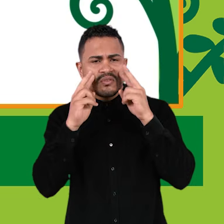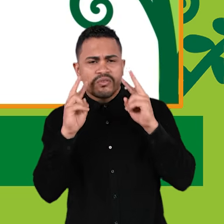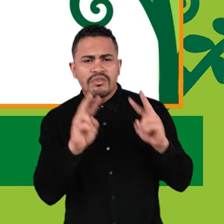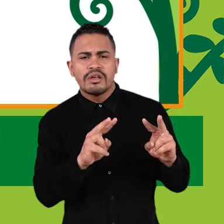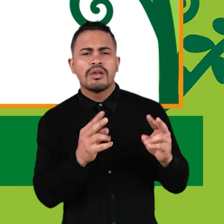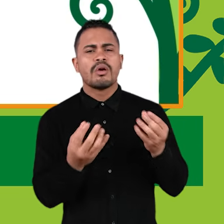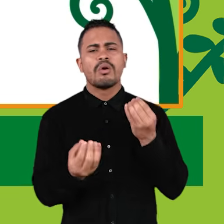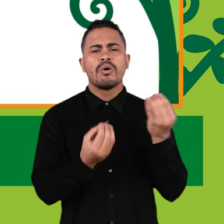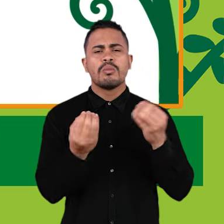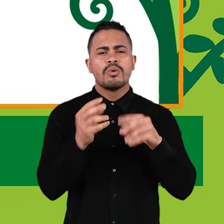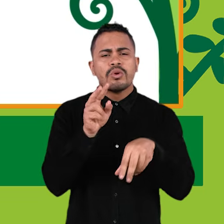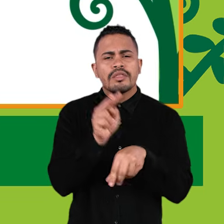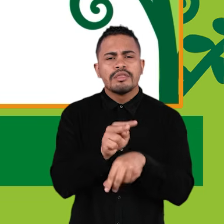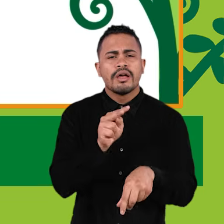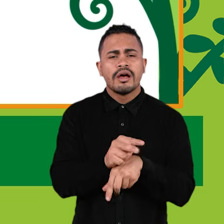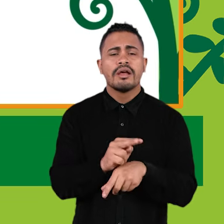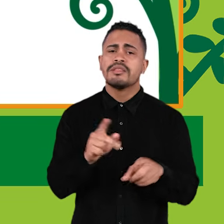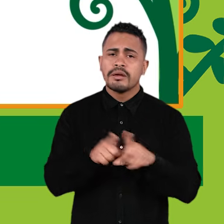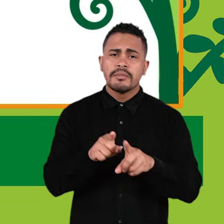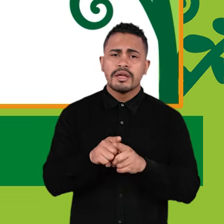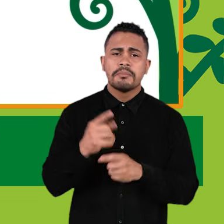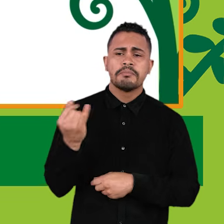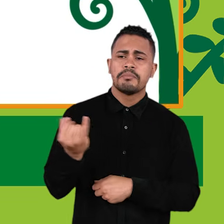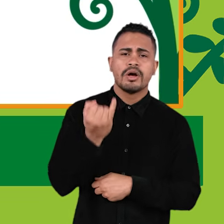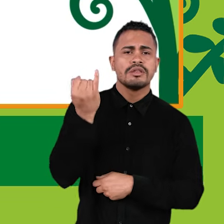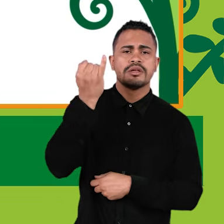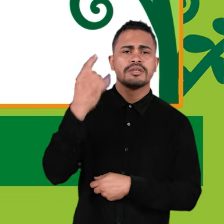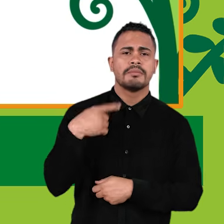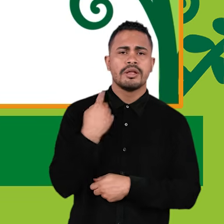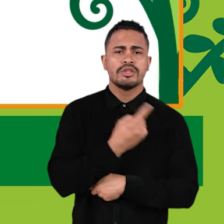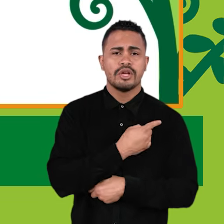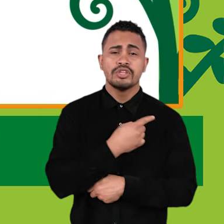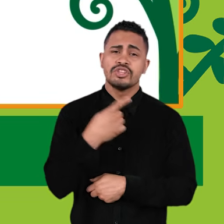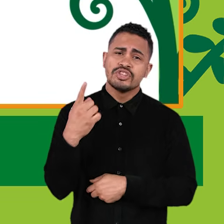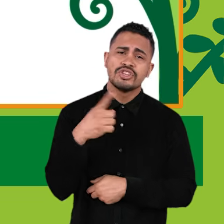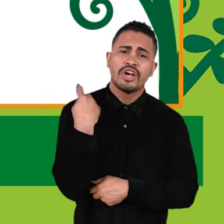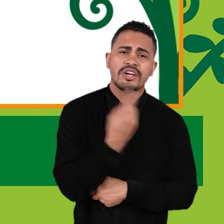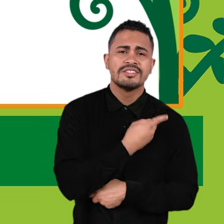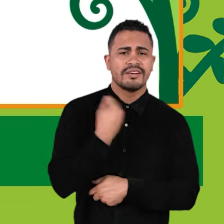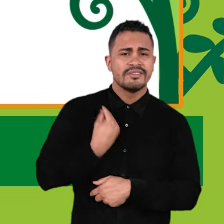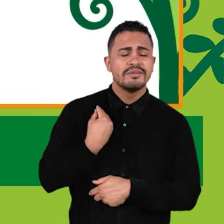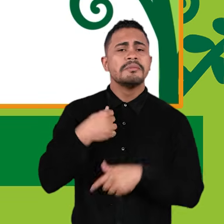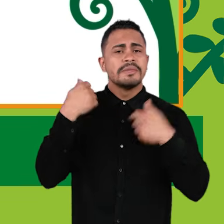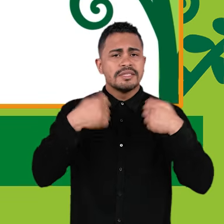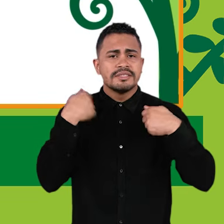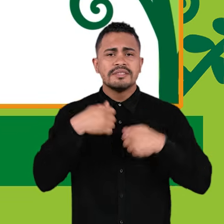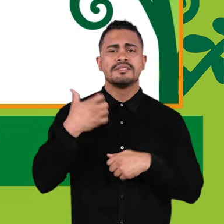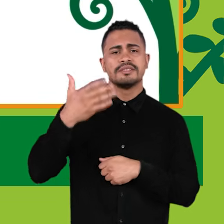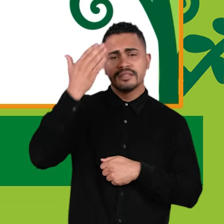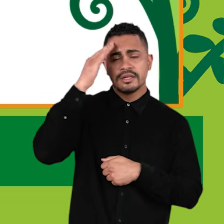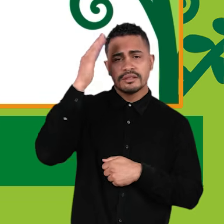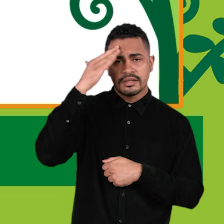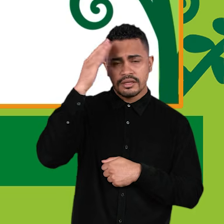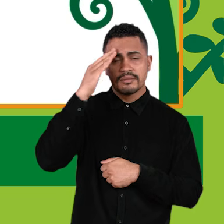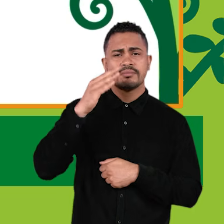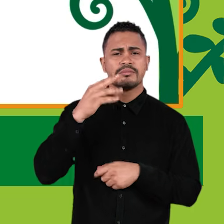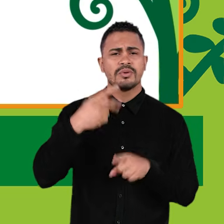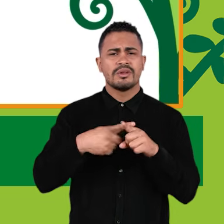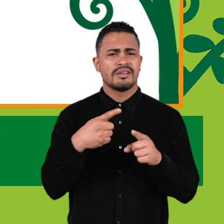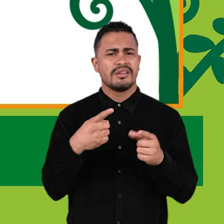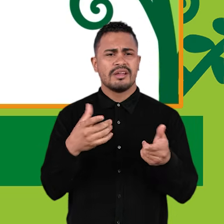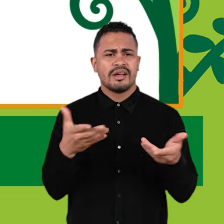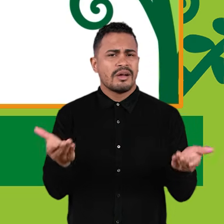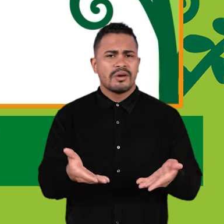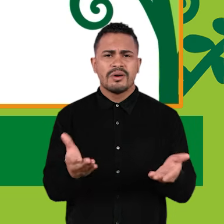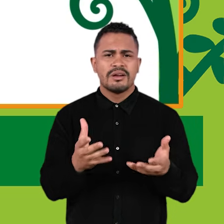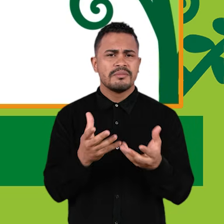e qual a importância da vida para a gente, né? Nós, enquanto seres vivos, né, precisamos entender realmente disso. Porque atualmente parece que nem